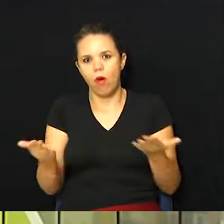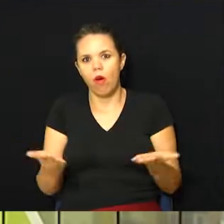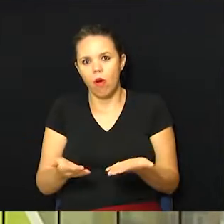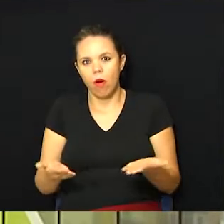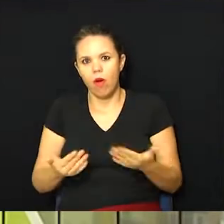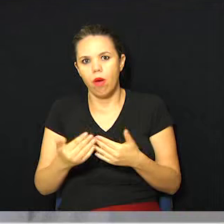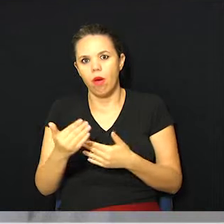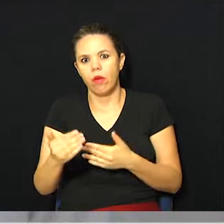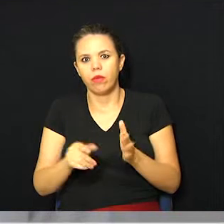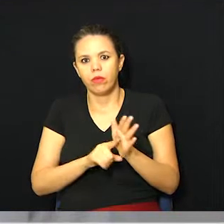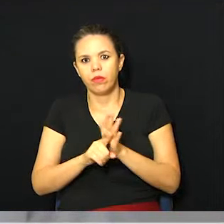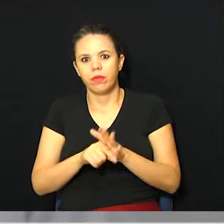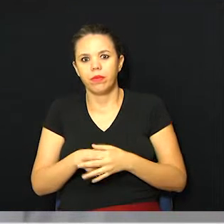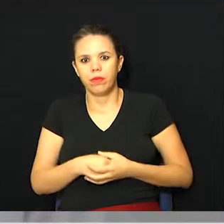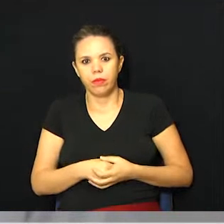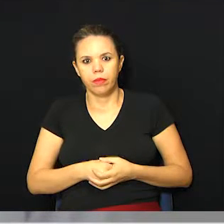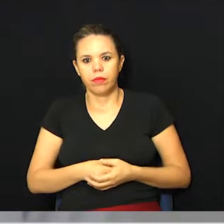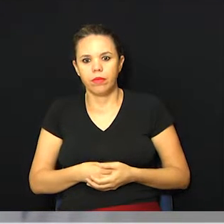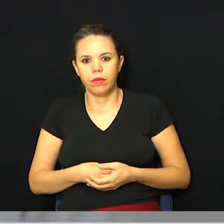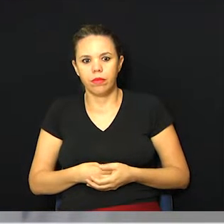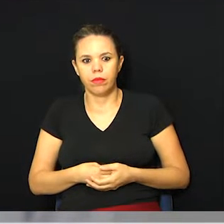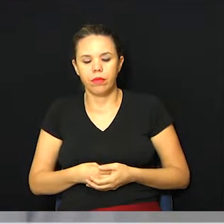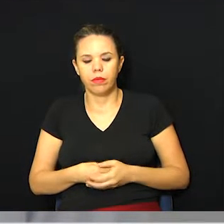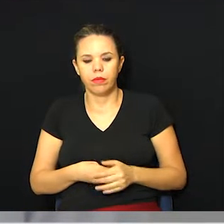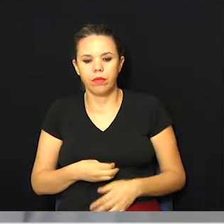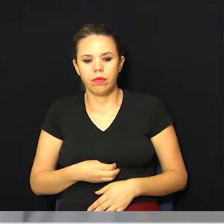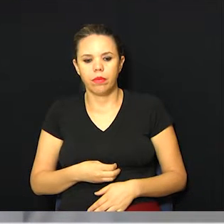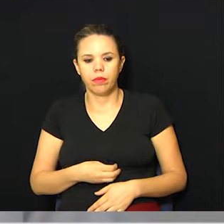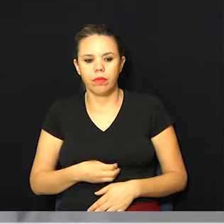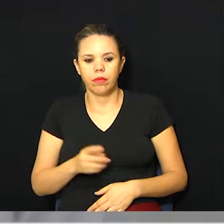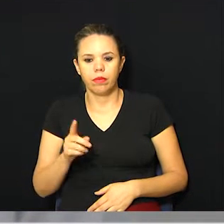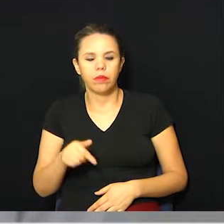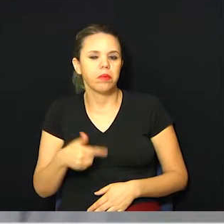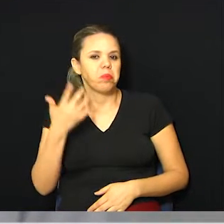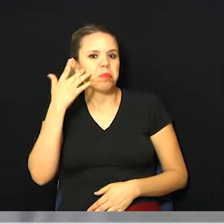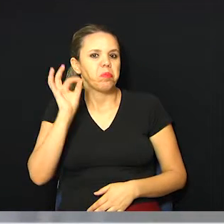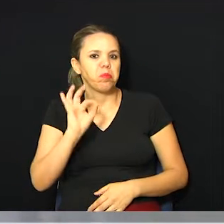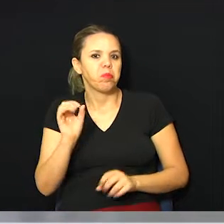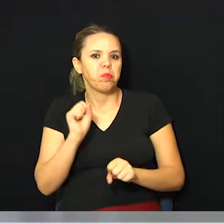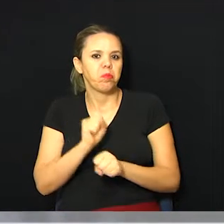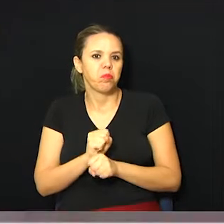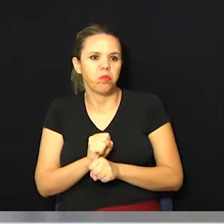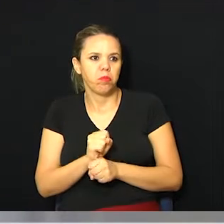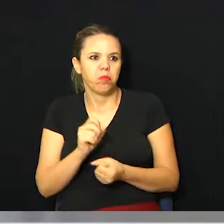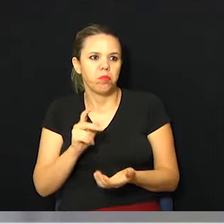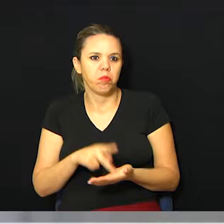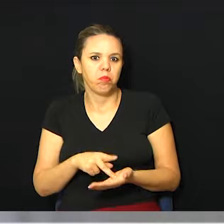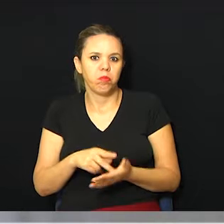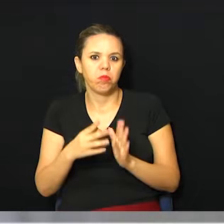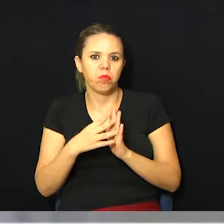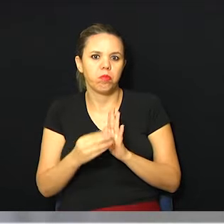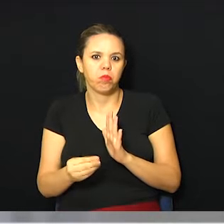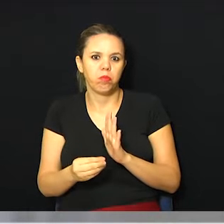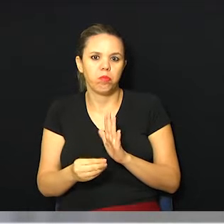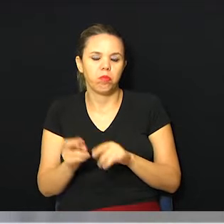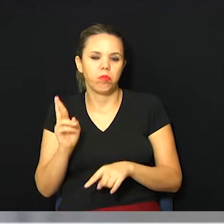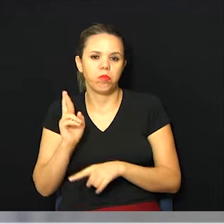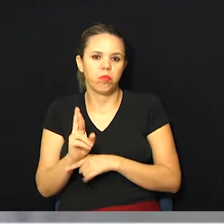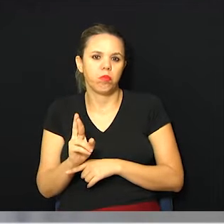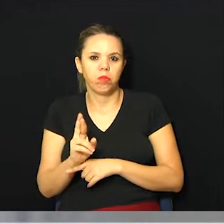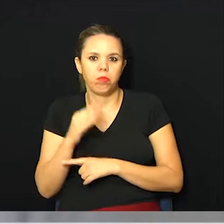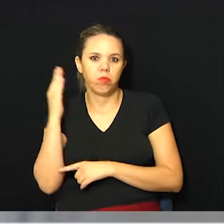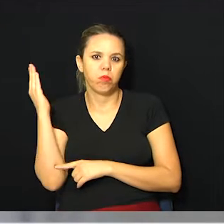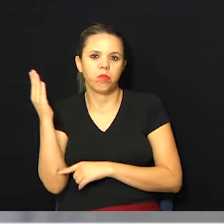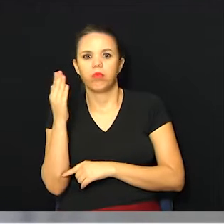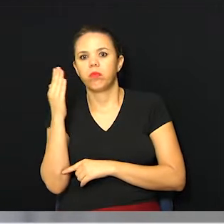próximos estudos? Vamos lá, não eram, a gente não sabia o que esperar, na verdade, porque esses modelos, né, que representam o clima são